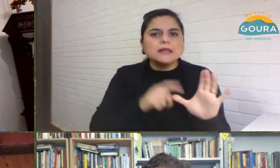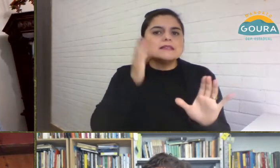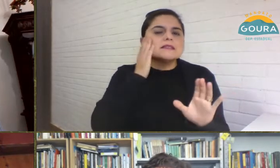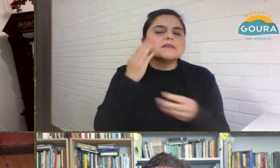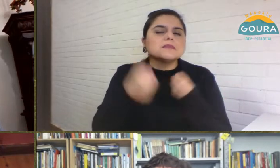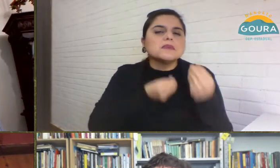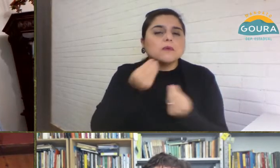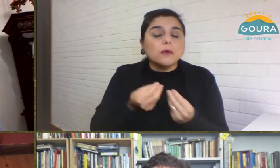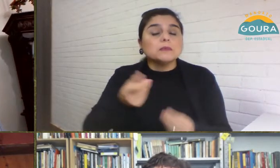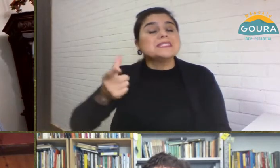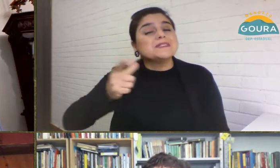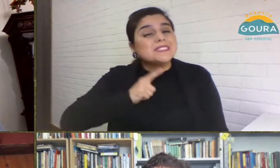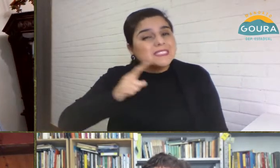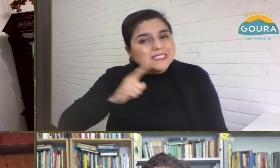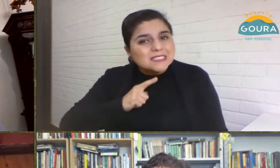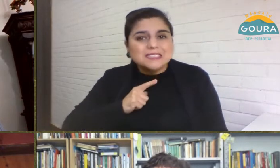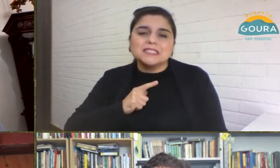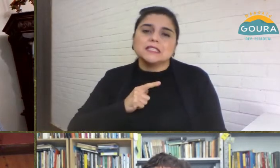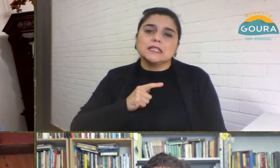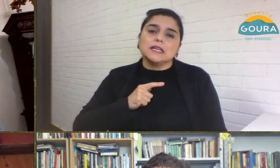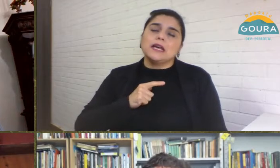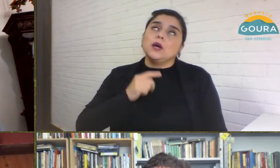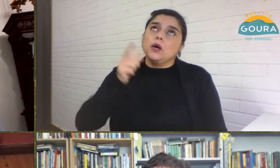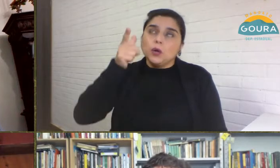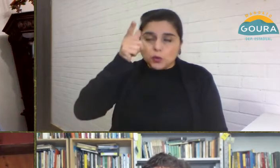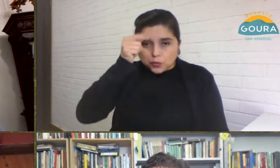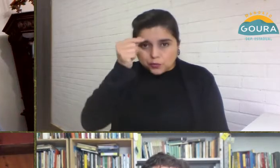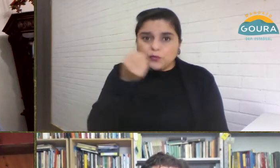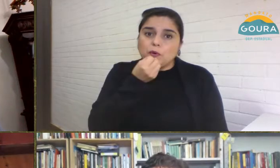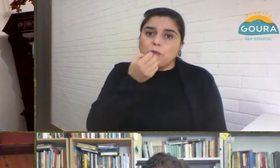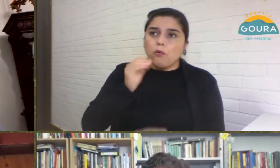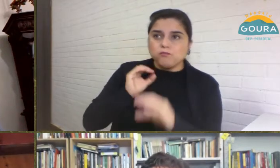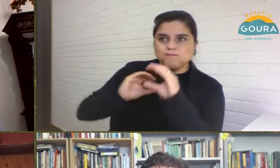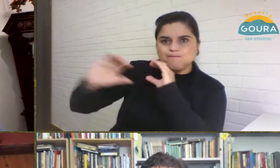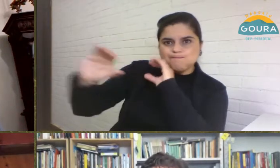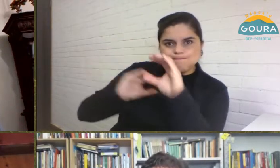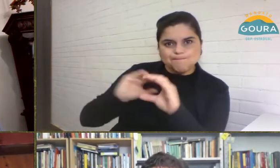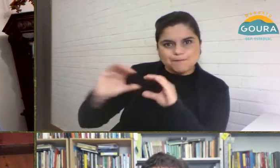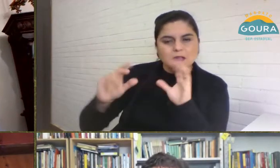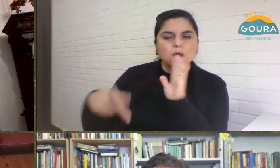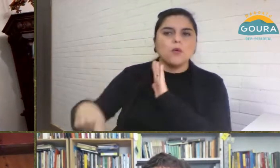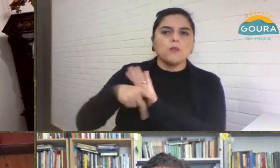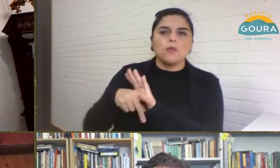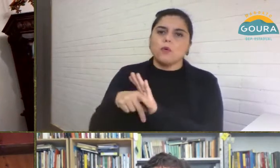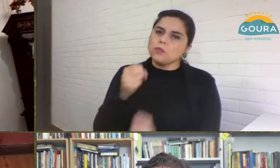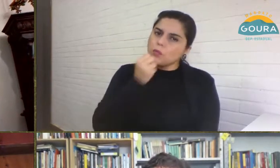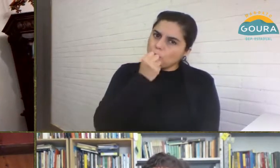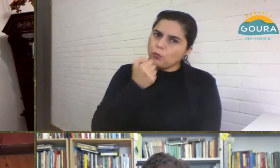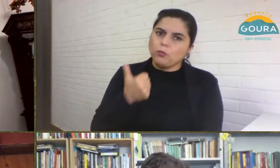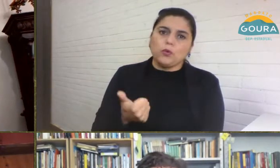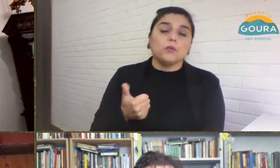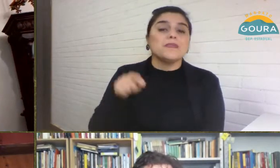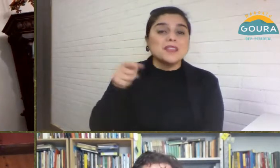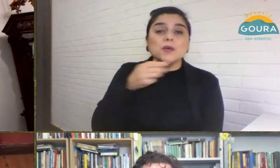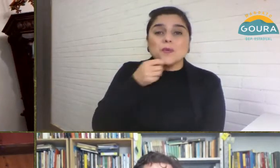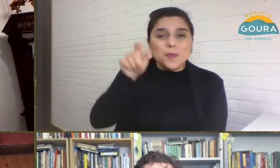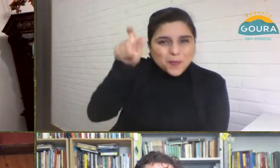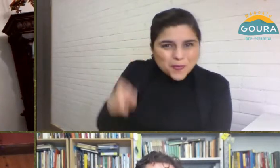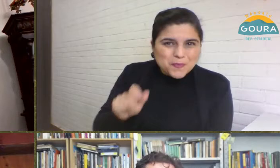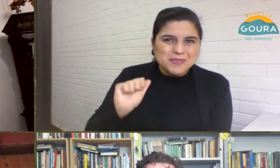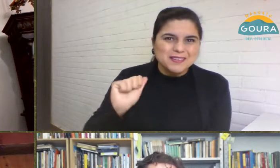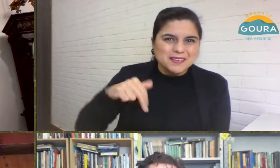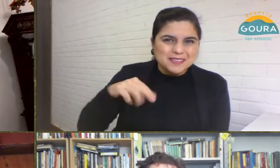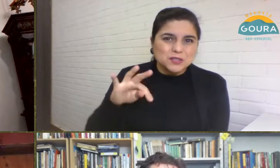canal privilegiado de comunicação, e António Guterres apercebeu-se de facto